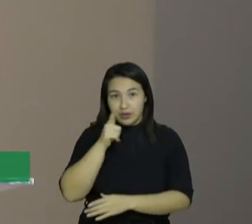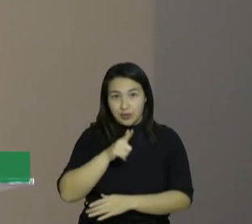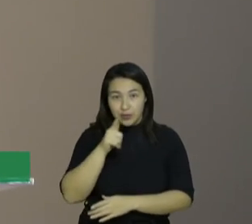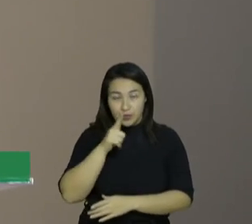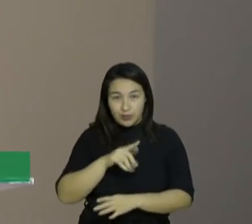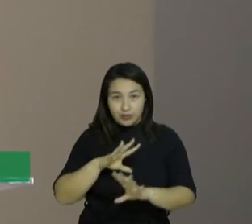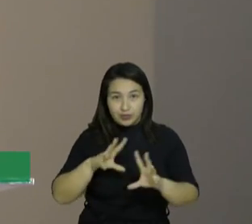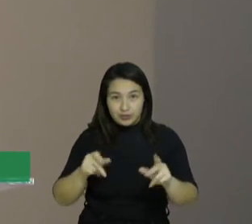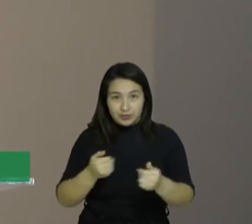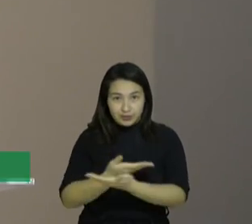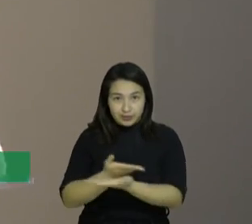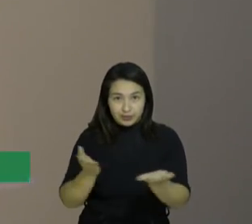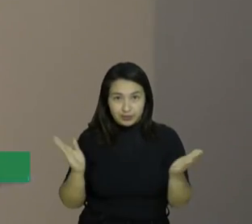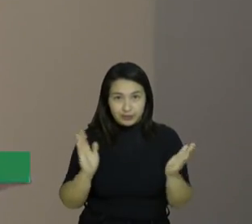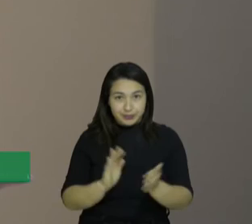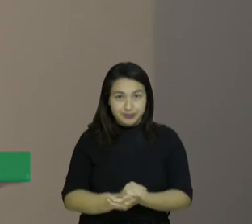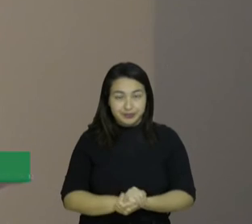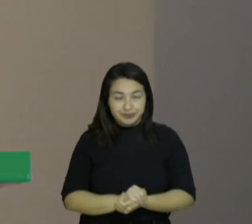para